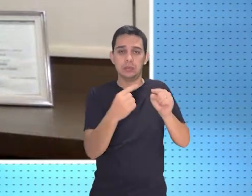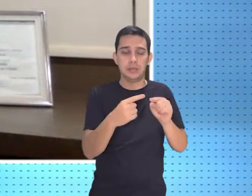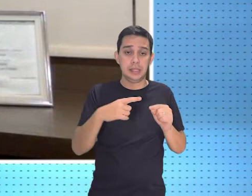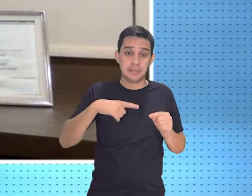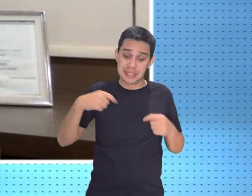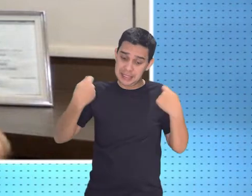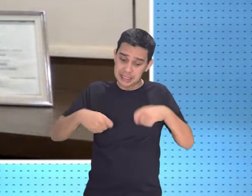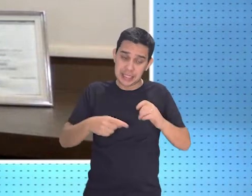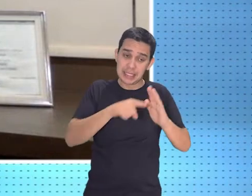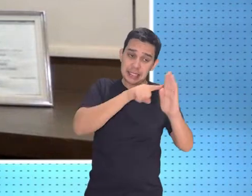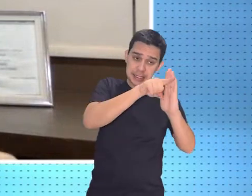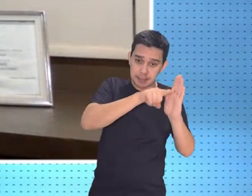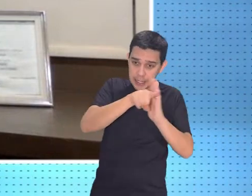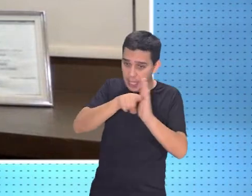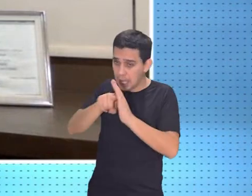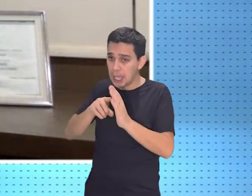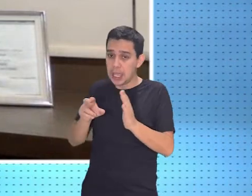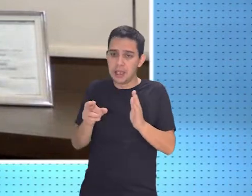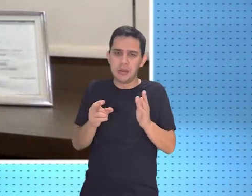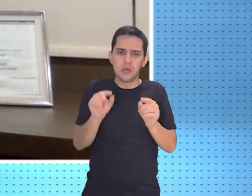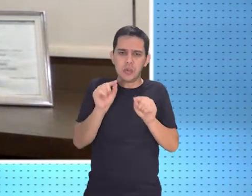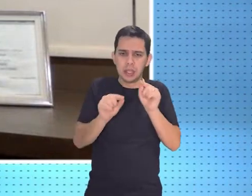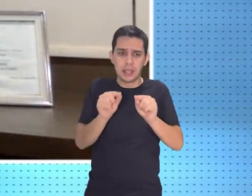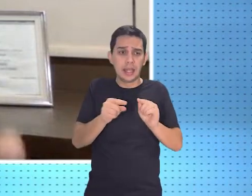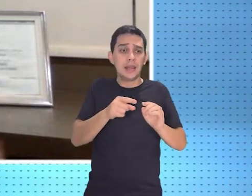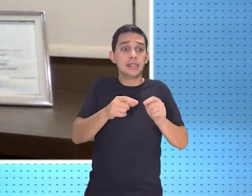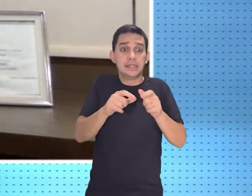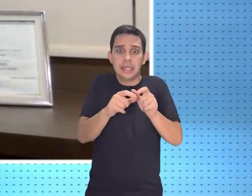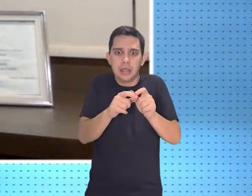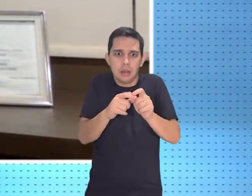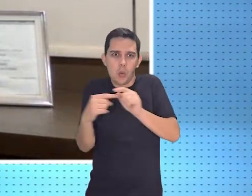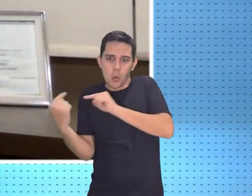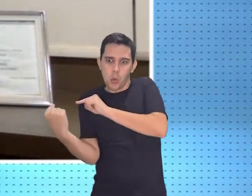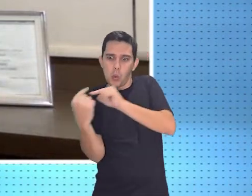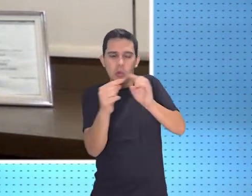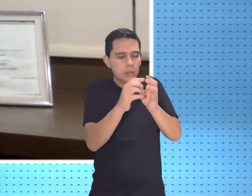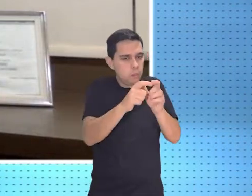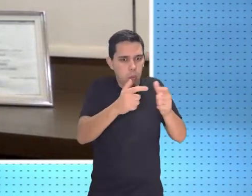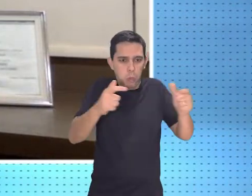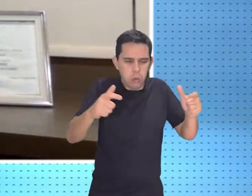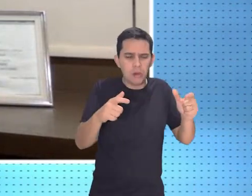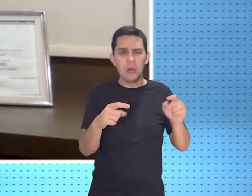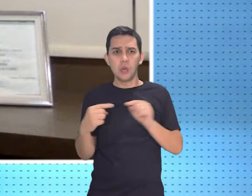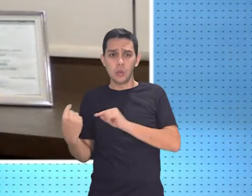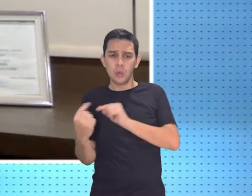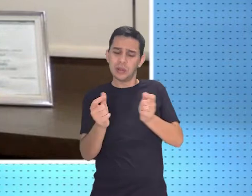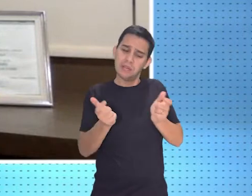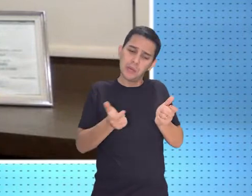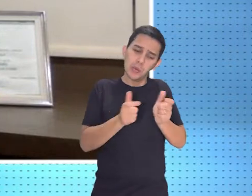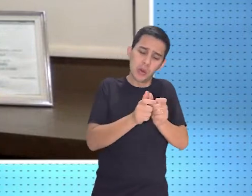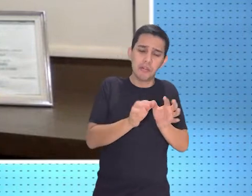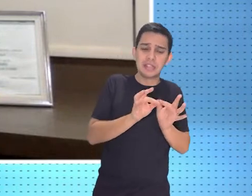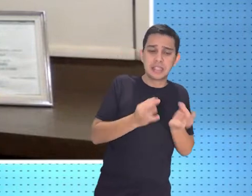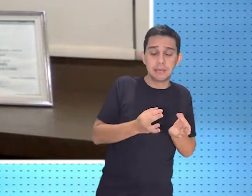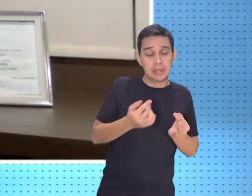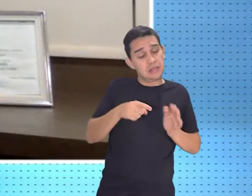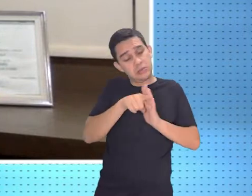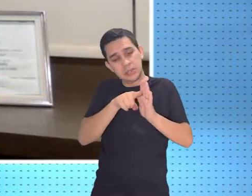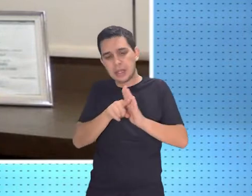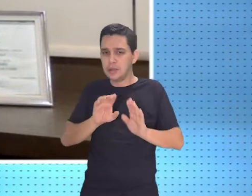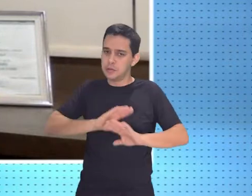que são seguidos pelo julgador para que seja fixado, como eu disse, o quanto indenizatório.